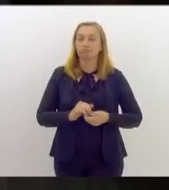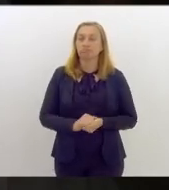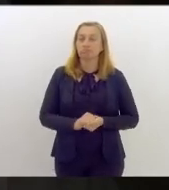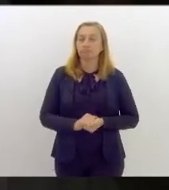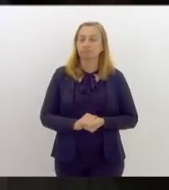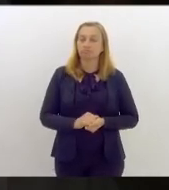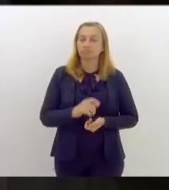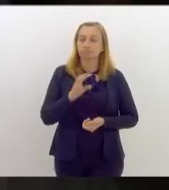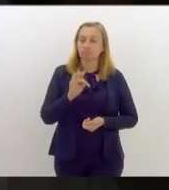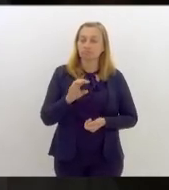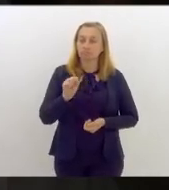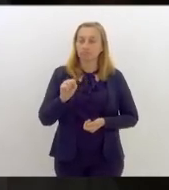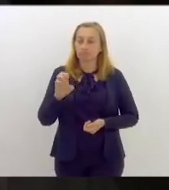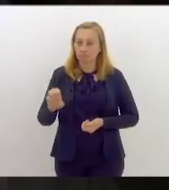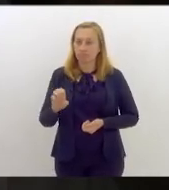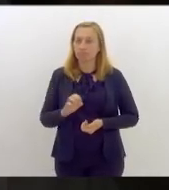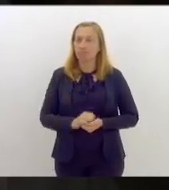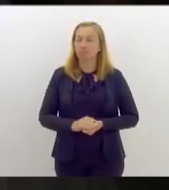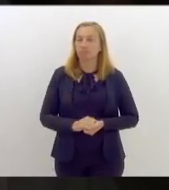do TSE,